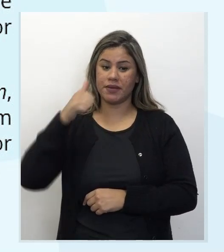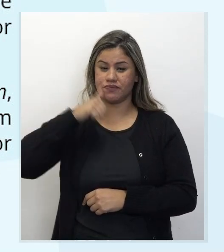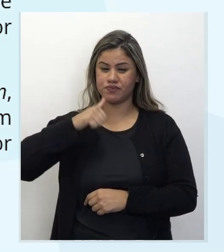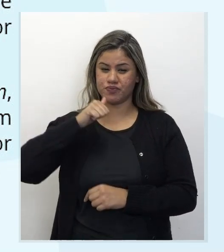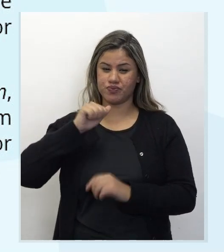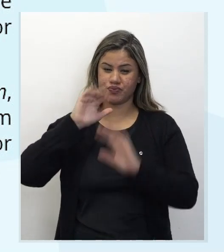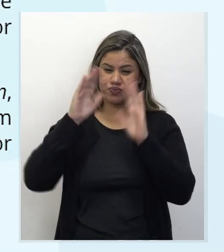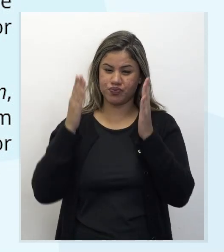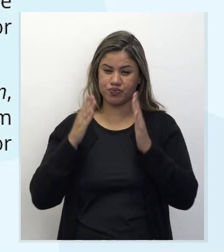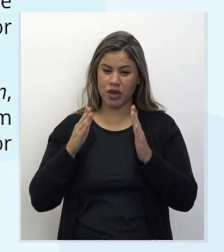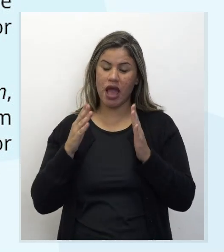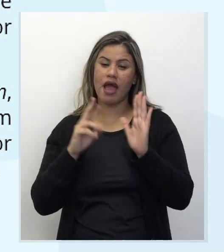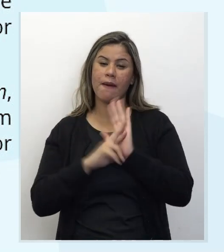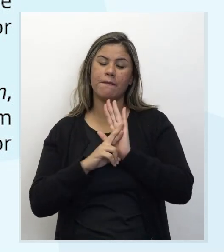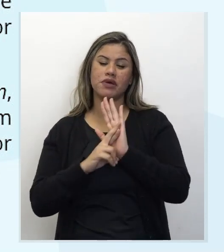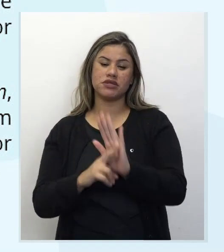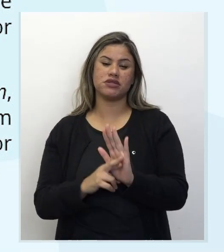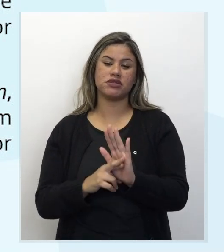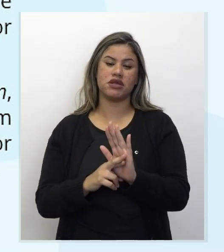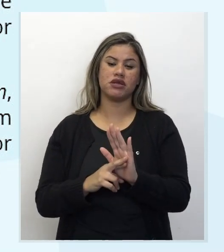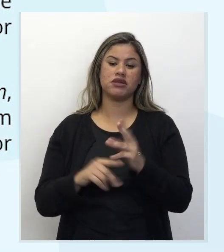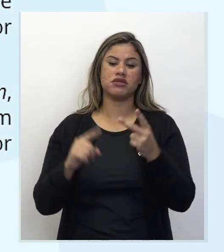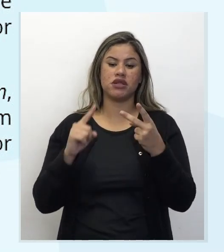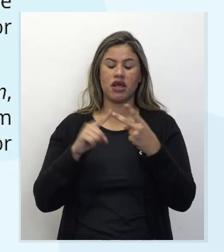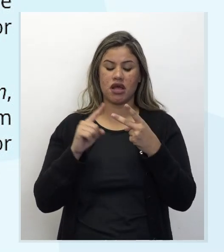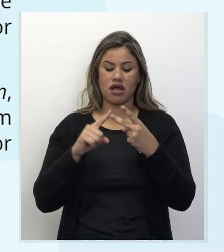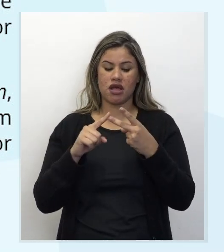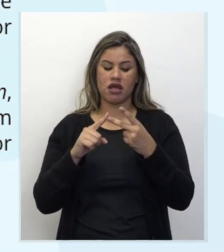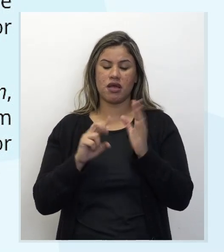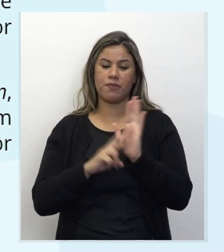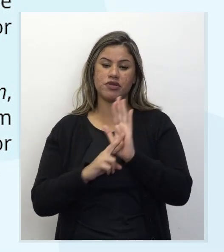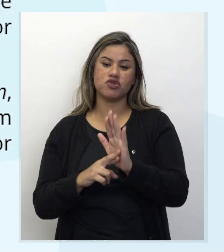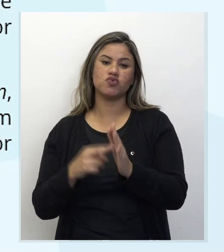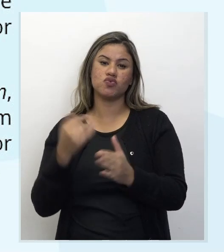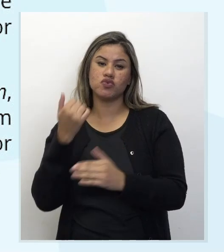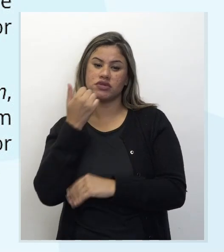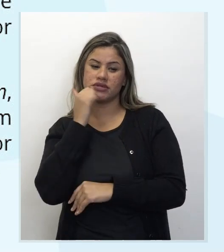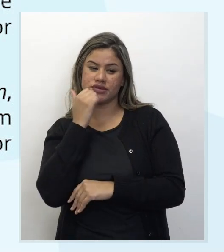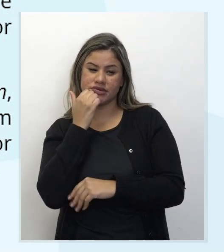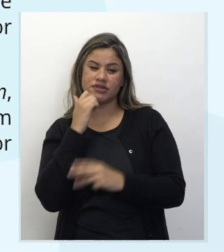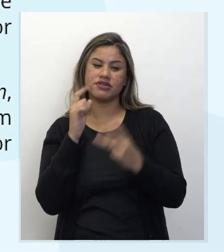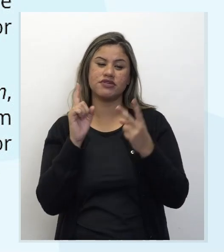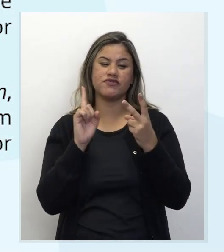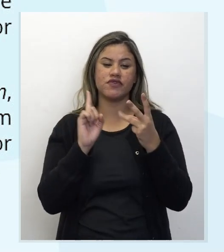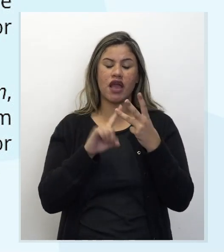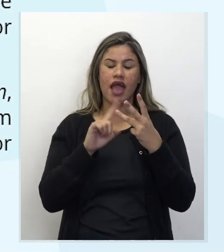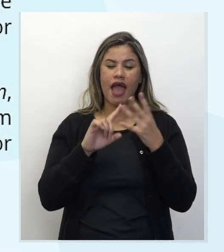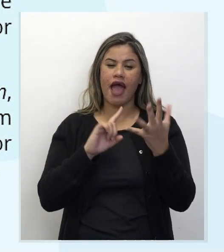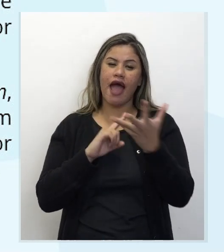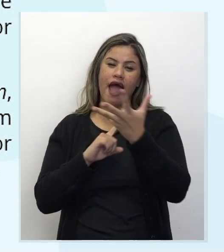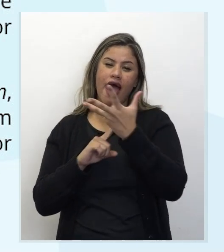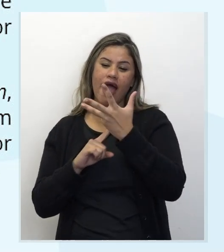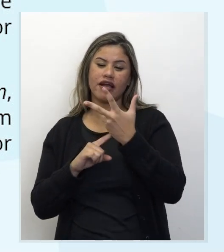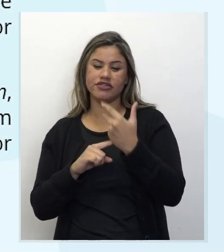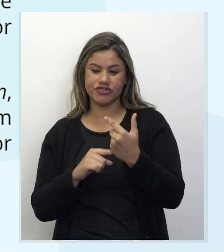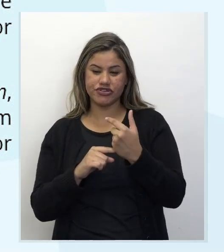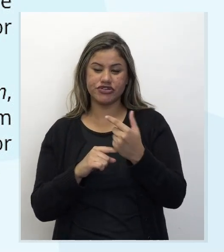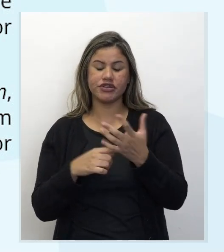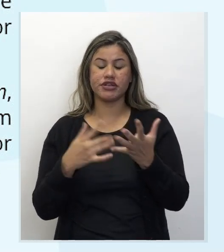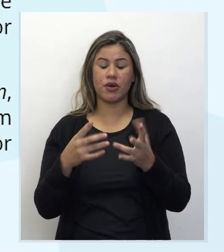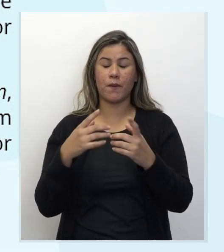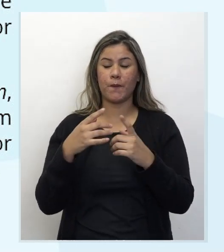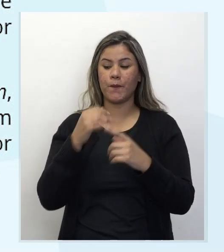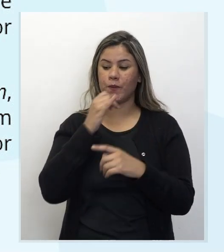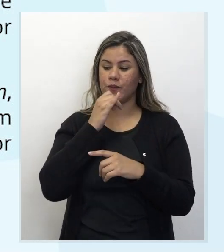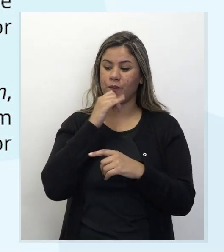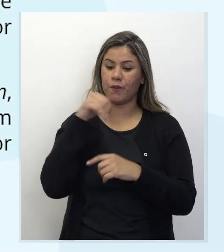produção científica, a produção artística. Vocês já ouviram falar naquela expressão musa inspiradora, né? Então, essa figura mitológica